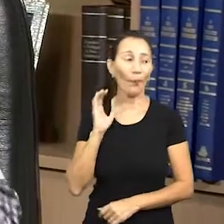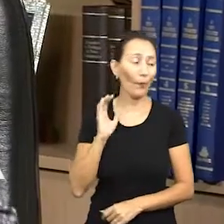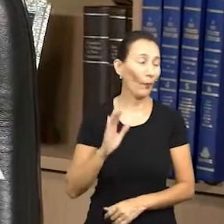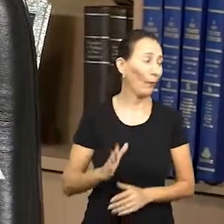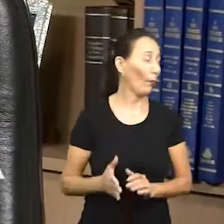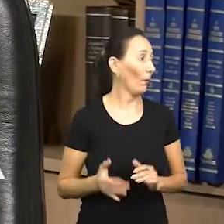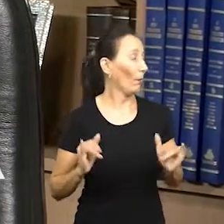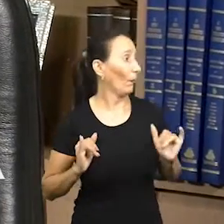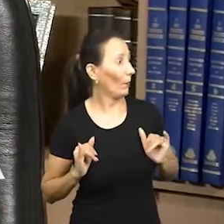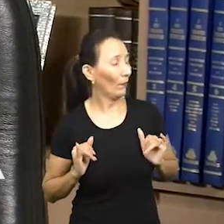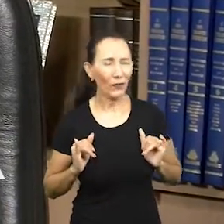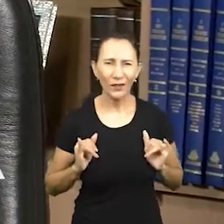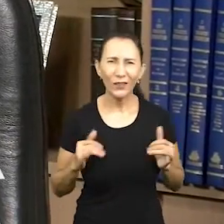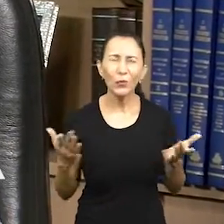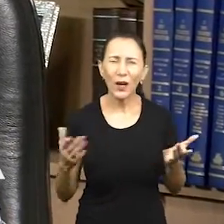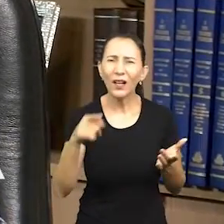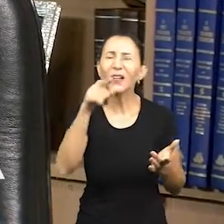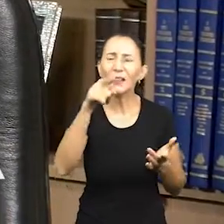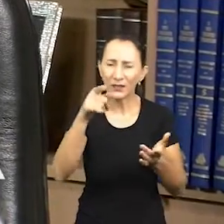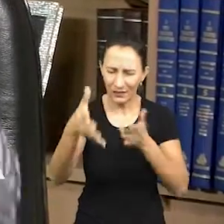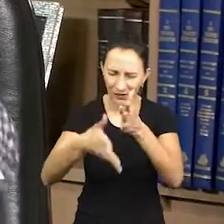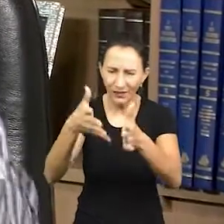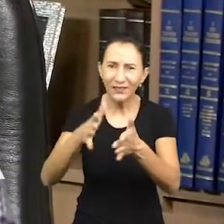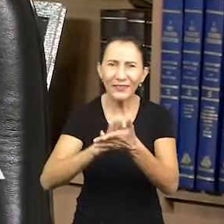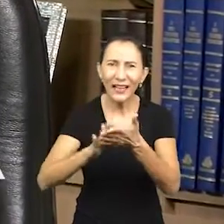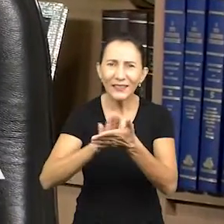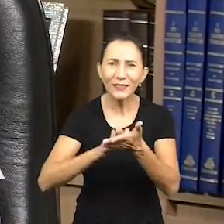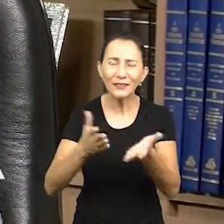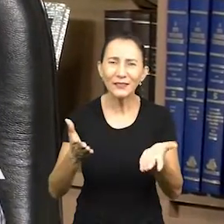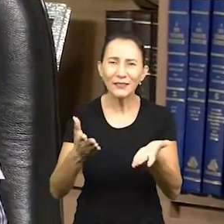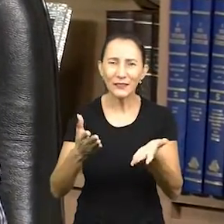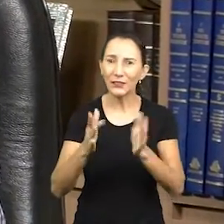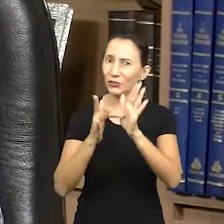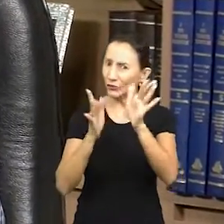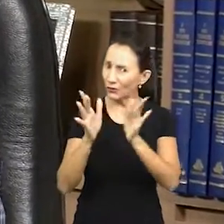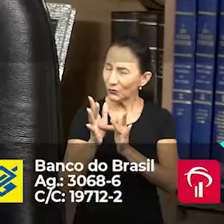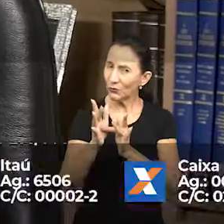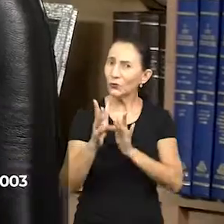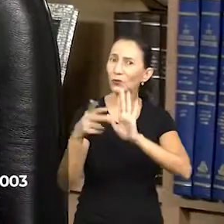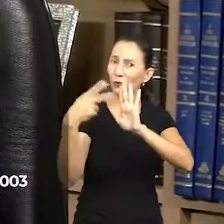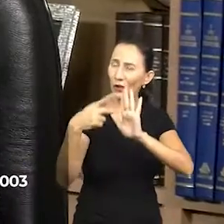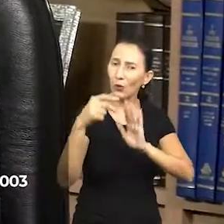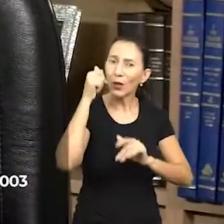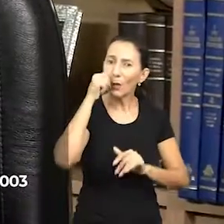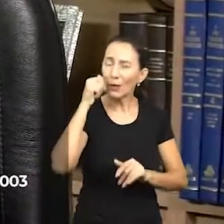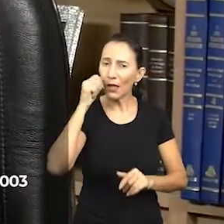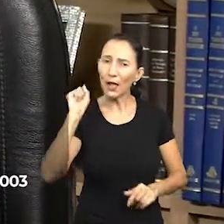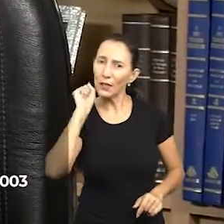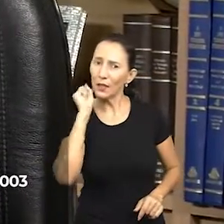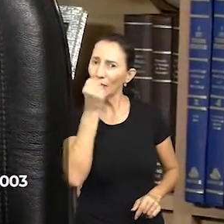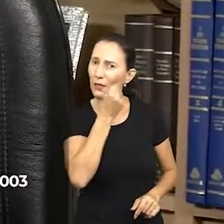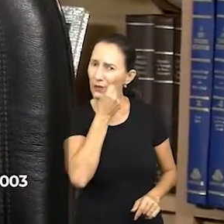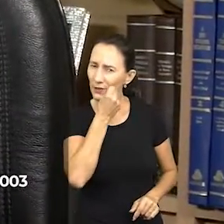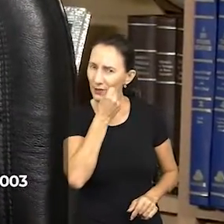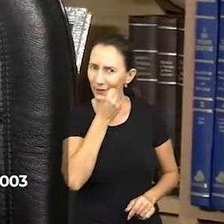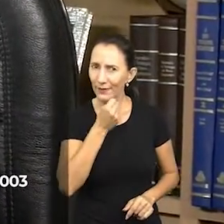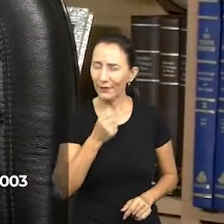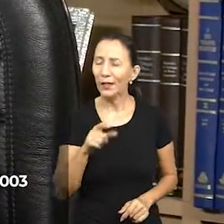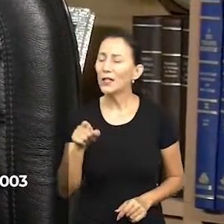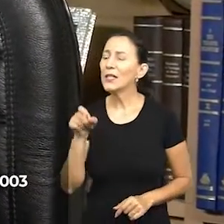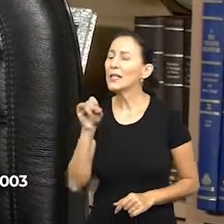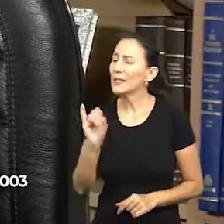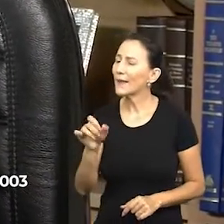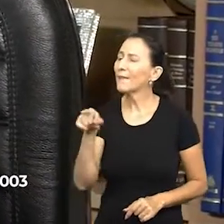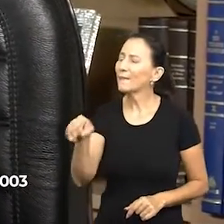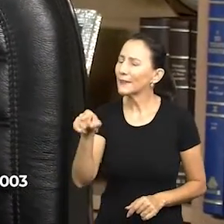sua boca ser a boca de Jesus? Jesus falou com a mulher samaritana, se você crer em mim, como dizem as escrituras, do